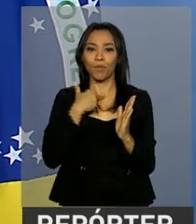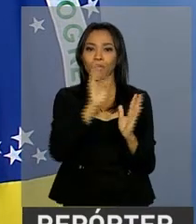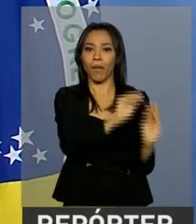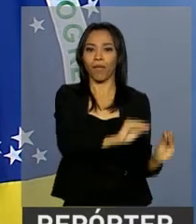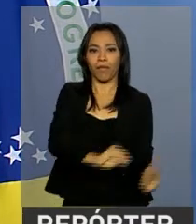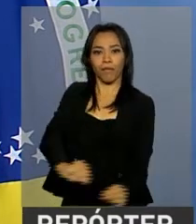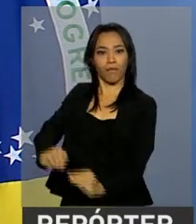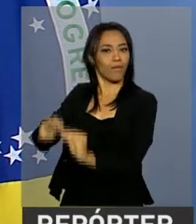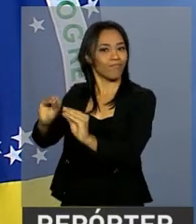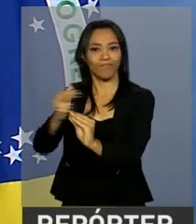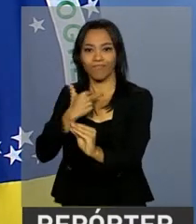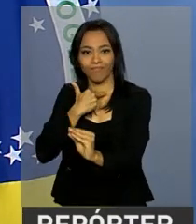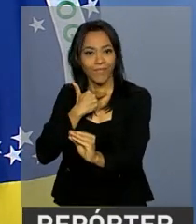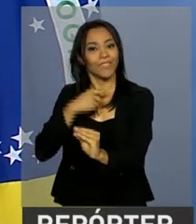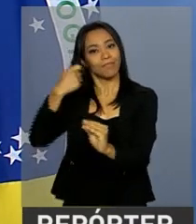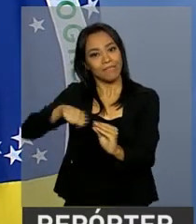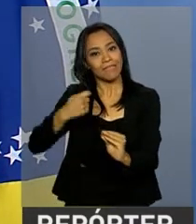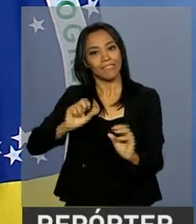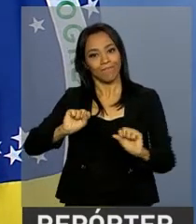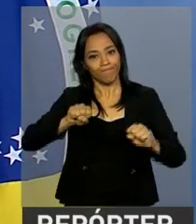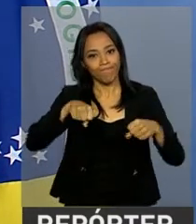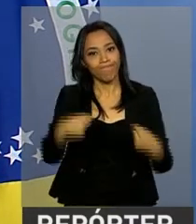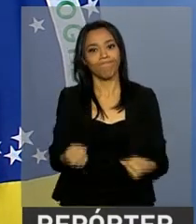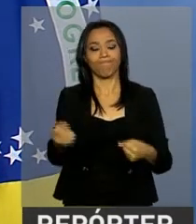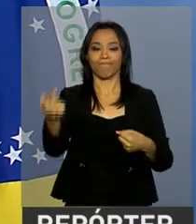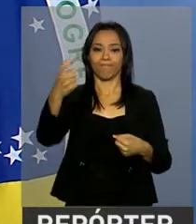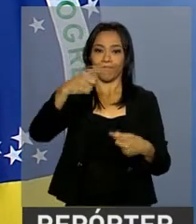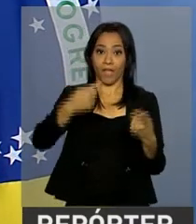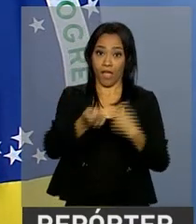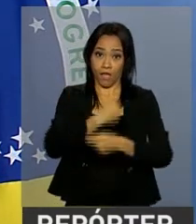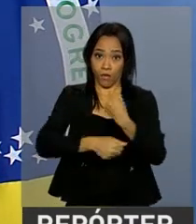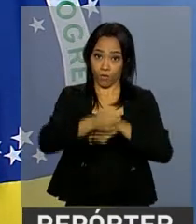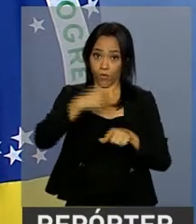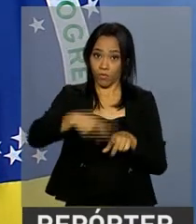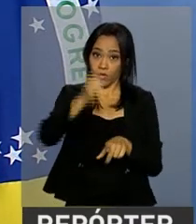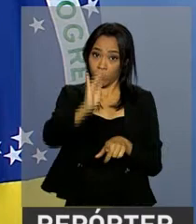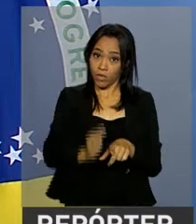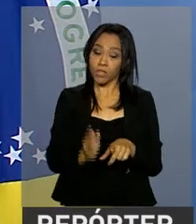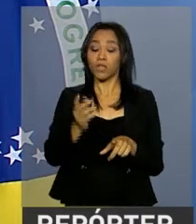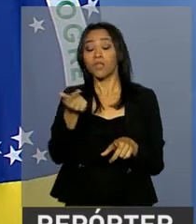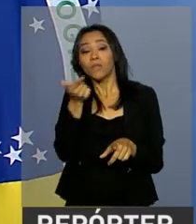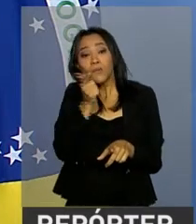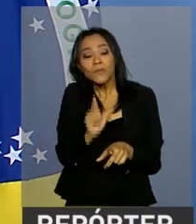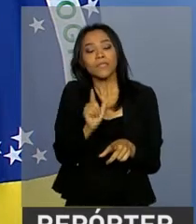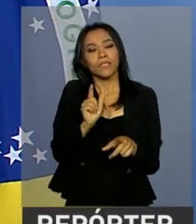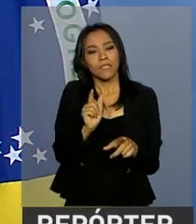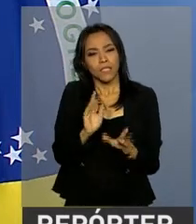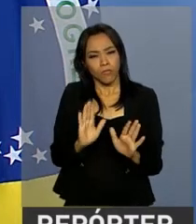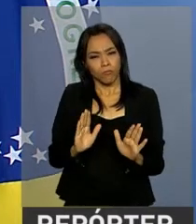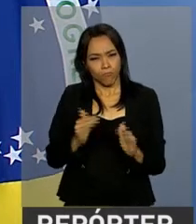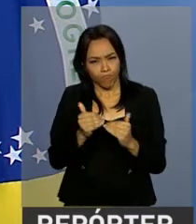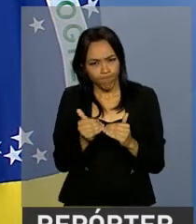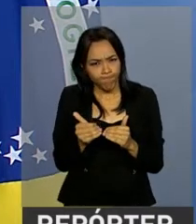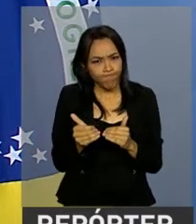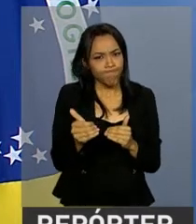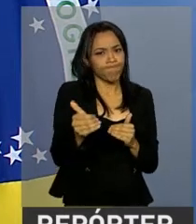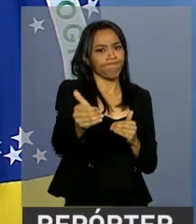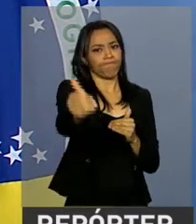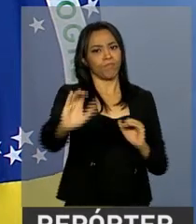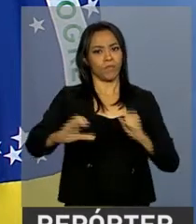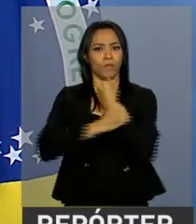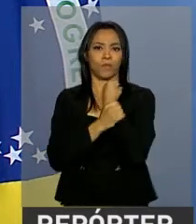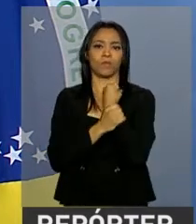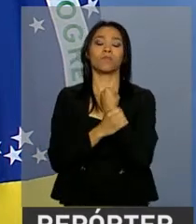permitam resgatar a economia brasileira e construir um horizonte de crescimento sustentável. O